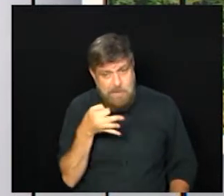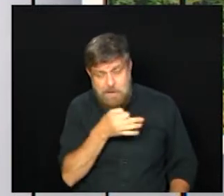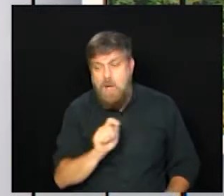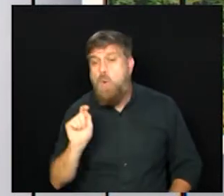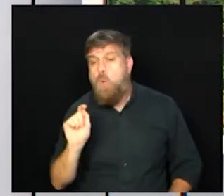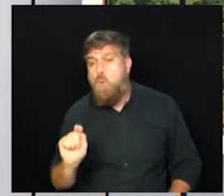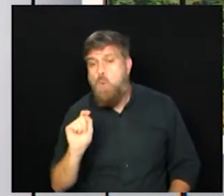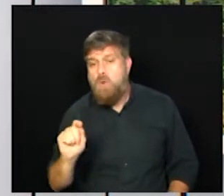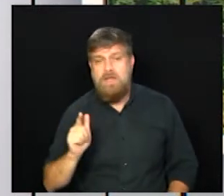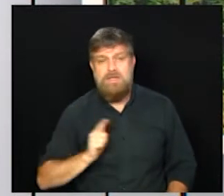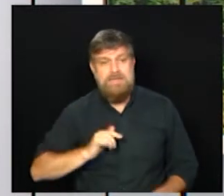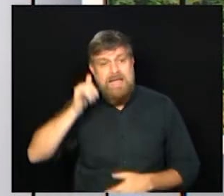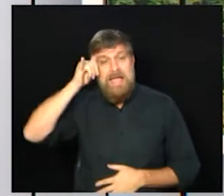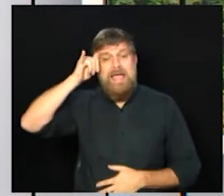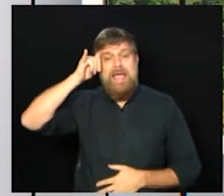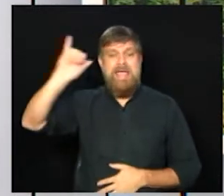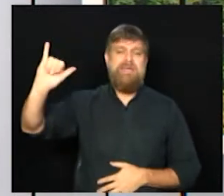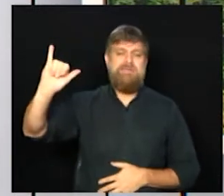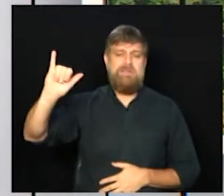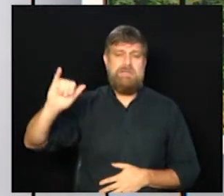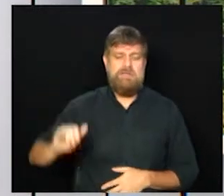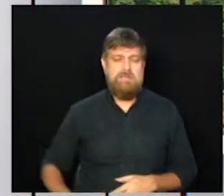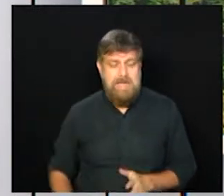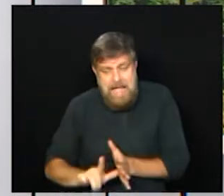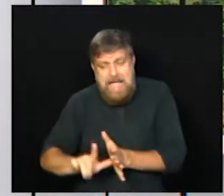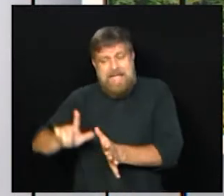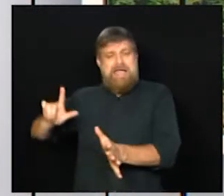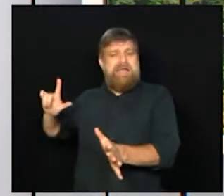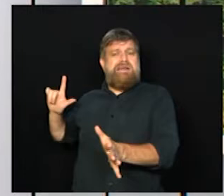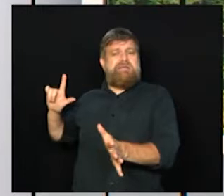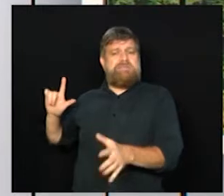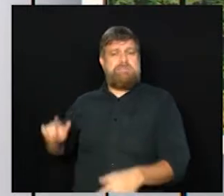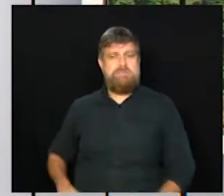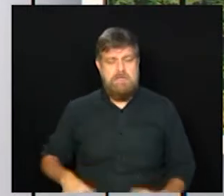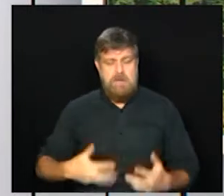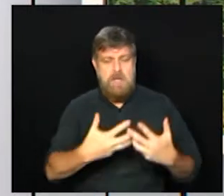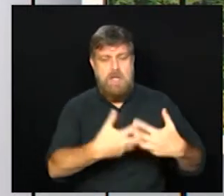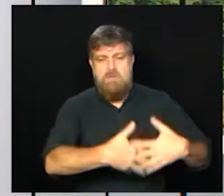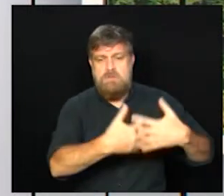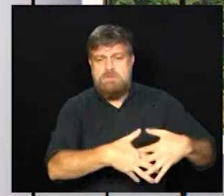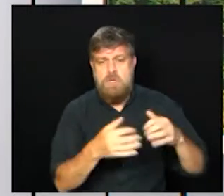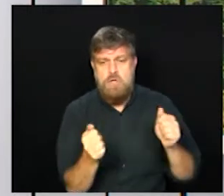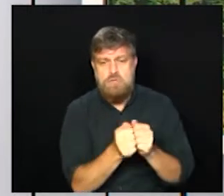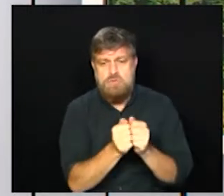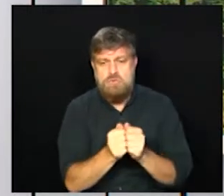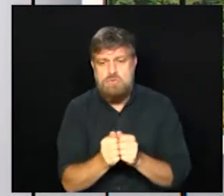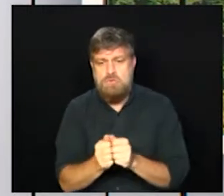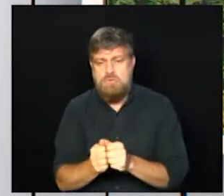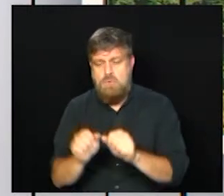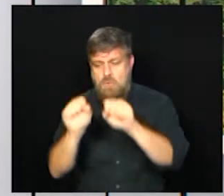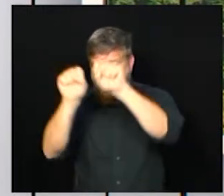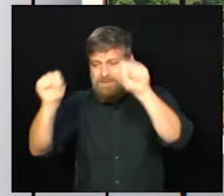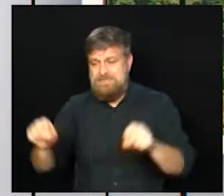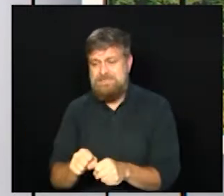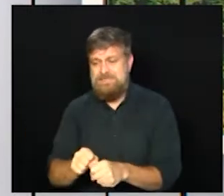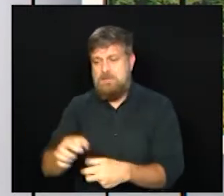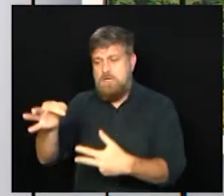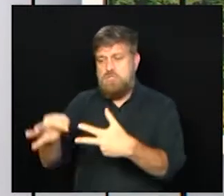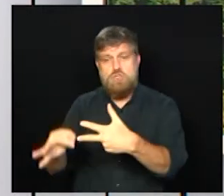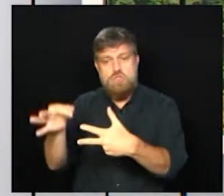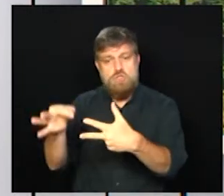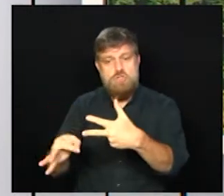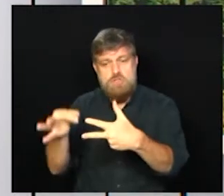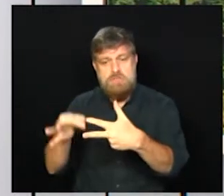de evitar, né, de prevenir, né, que ele funcione junto com o sistema de justiça. Então, que seja parte